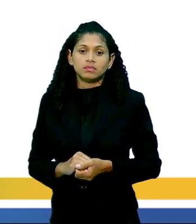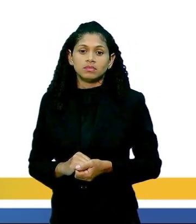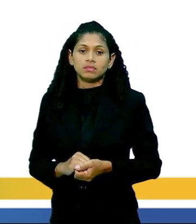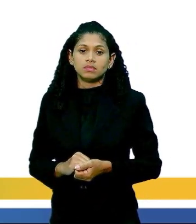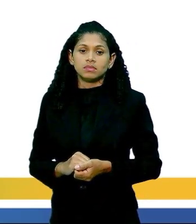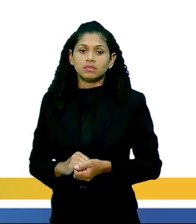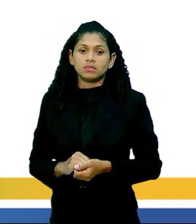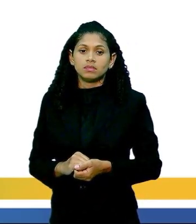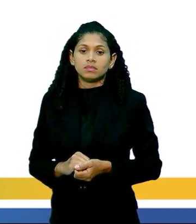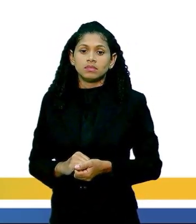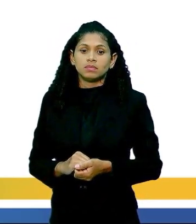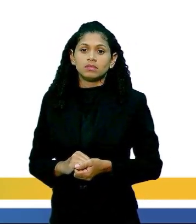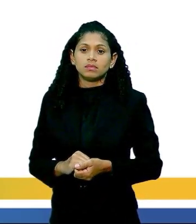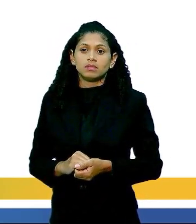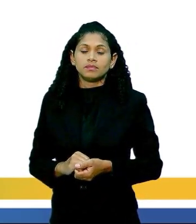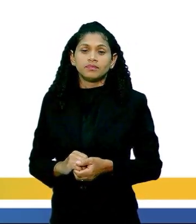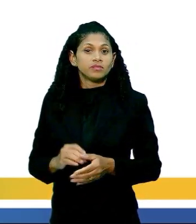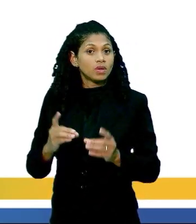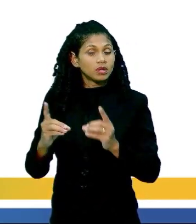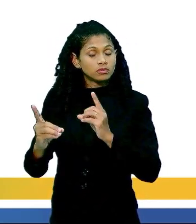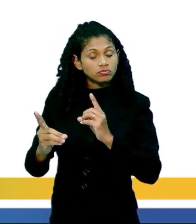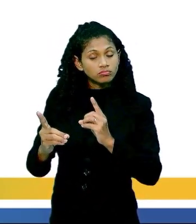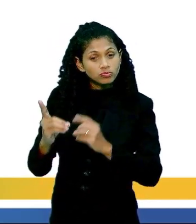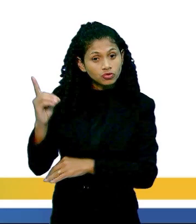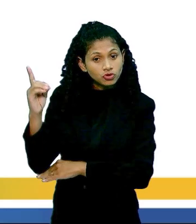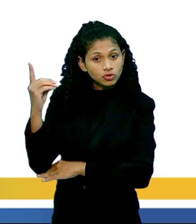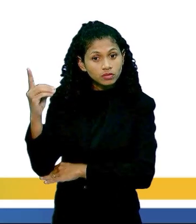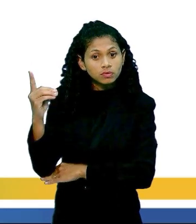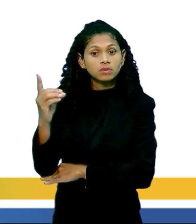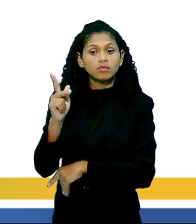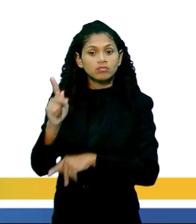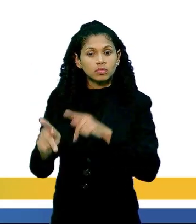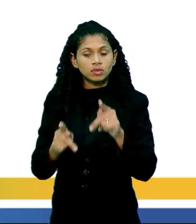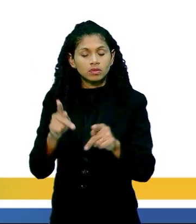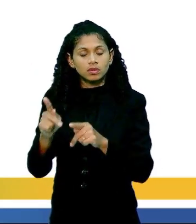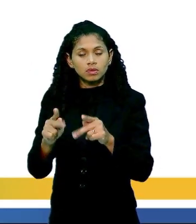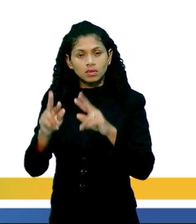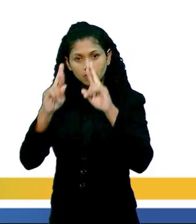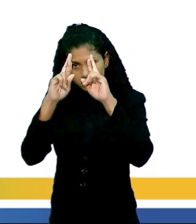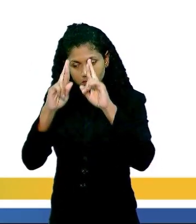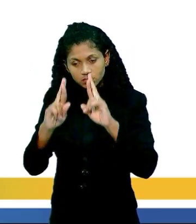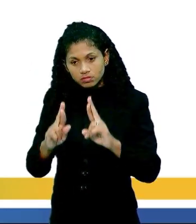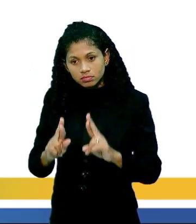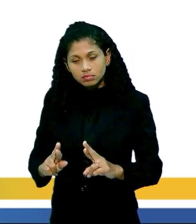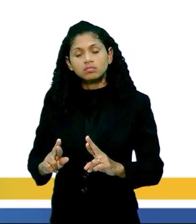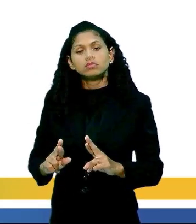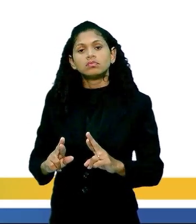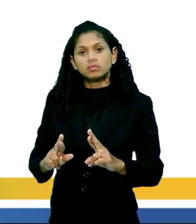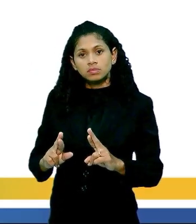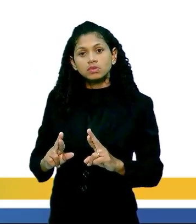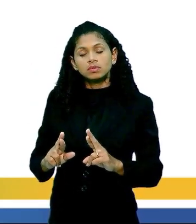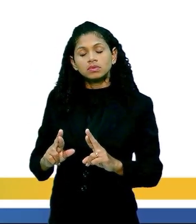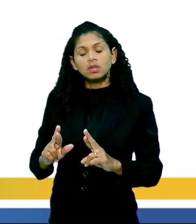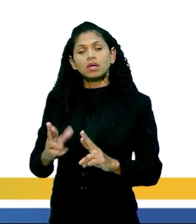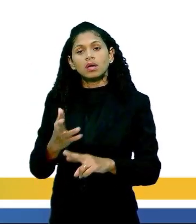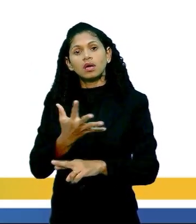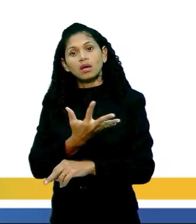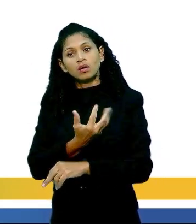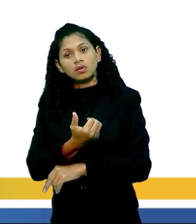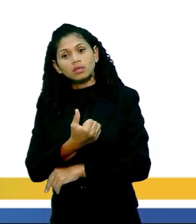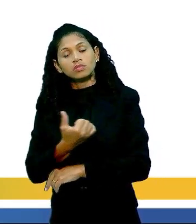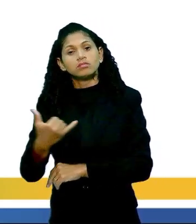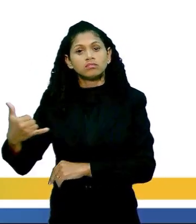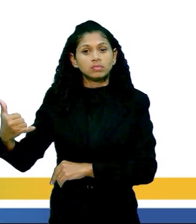Ok, pessoal? A dinâmica de população, ela também obedece a taxas de natalidade,